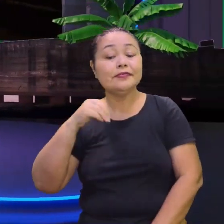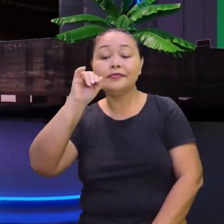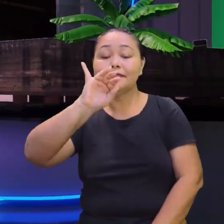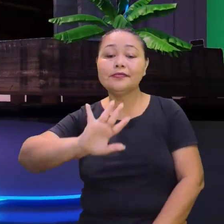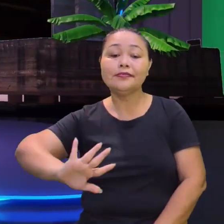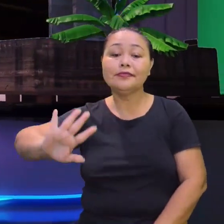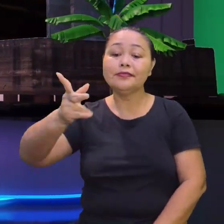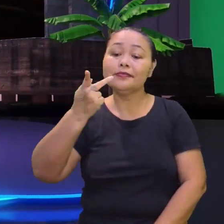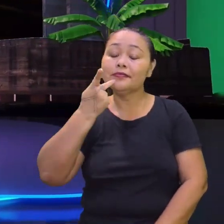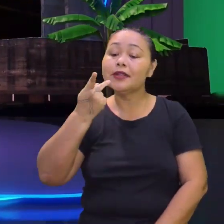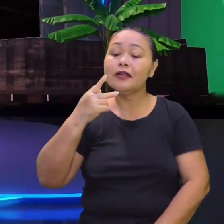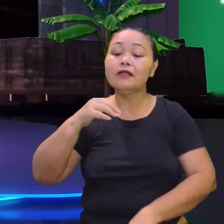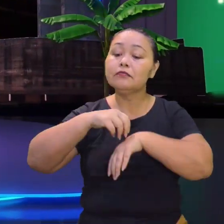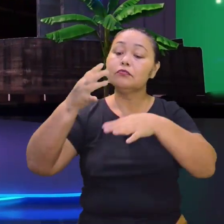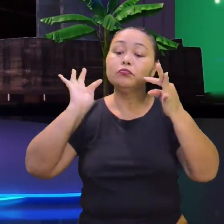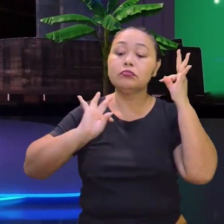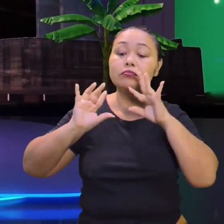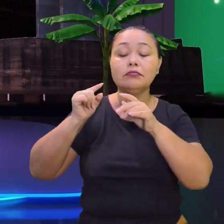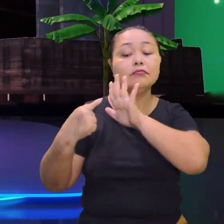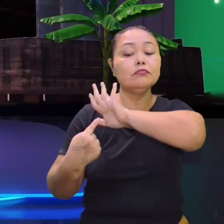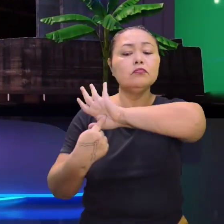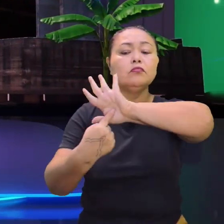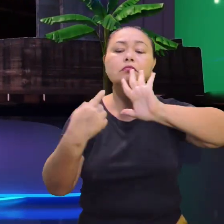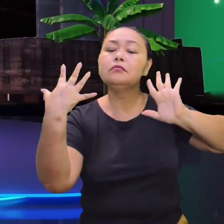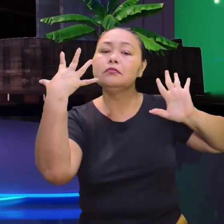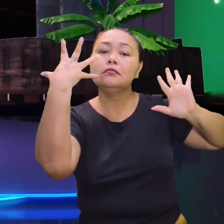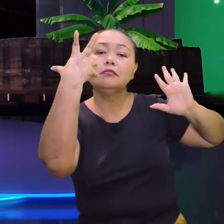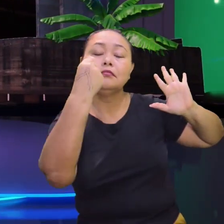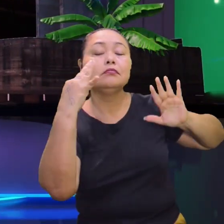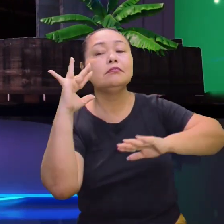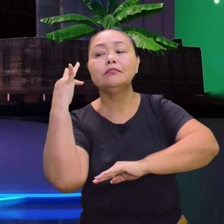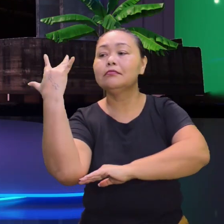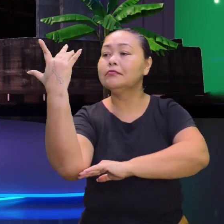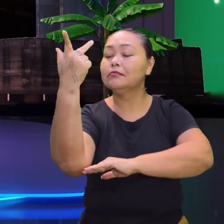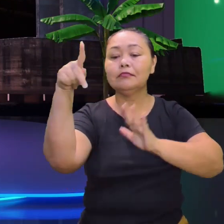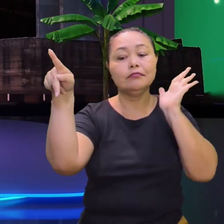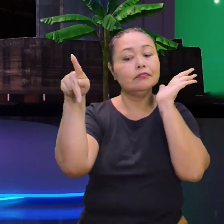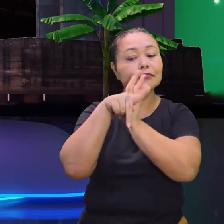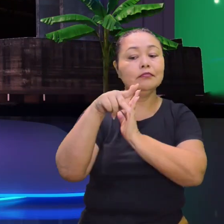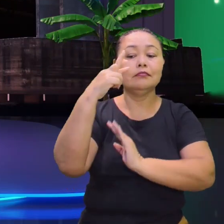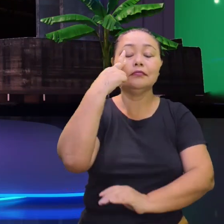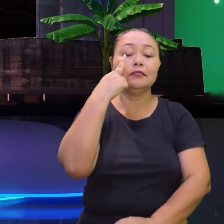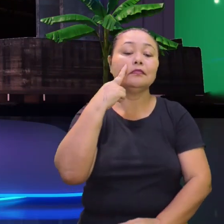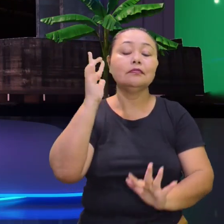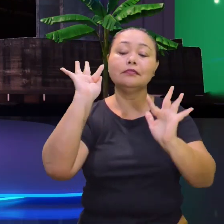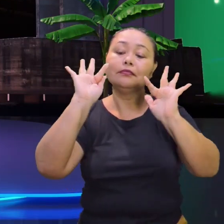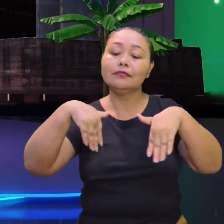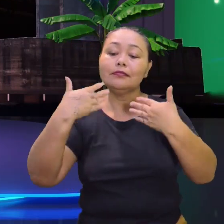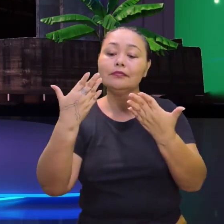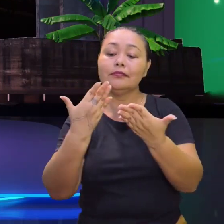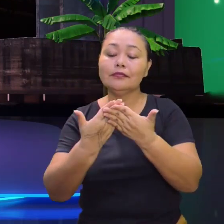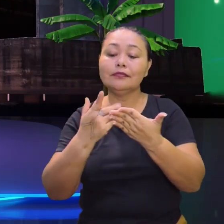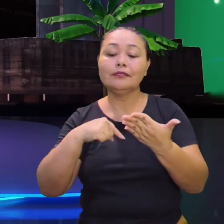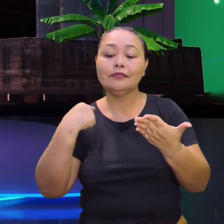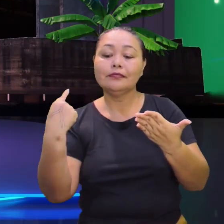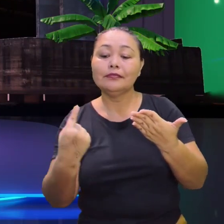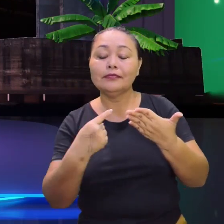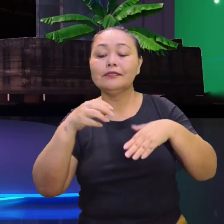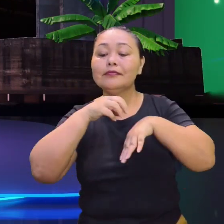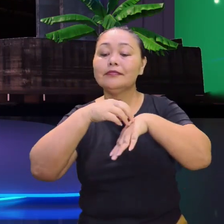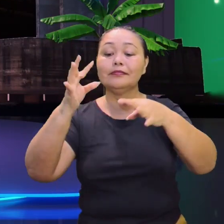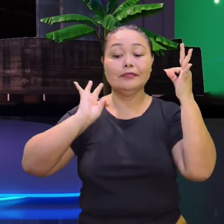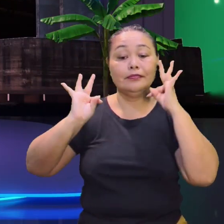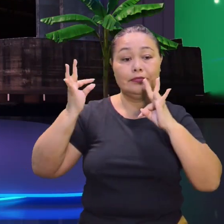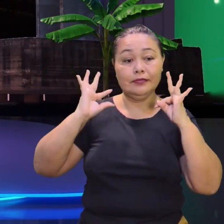com essa imagem falando de turismo, né? E mostrando uma beleza natural de Rondônia, que a gente encerra essa nossa aula